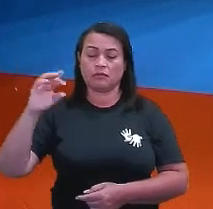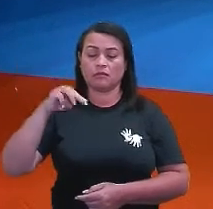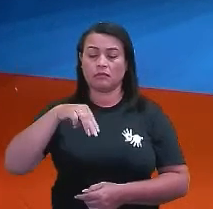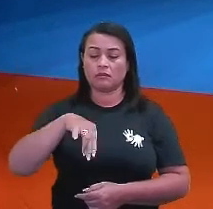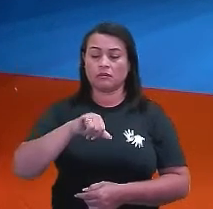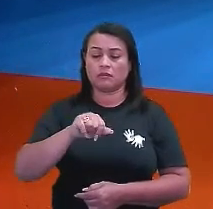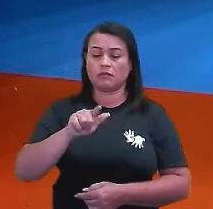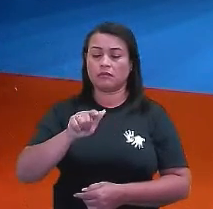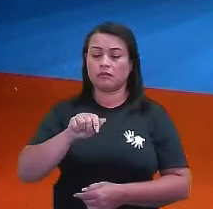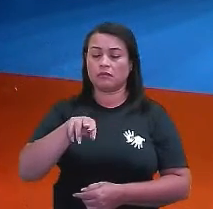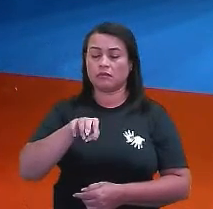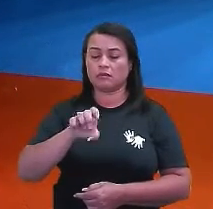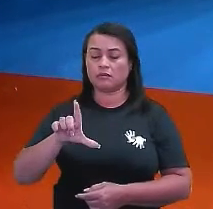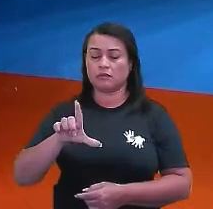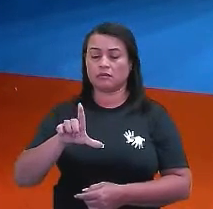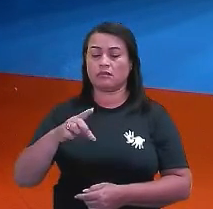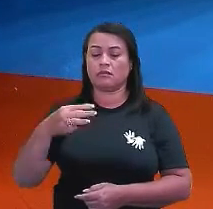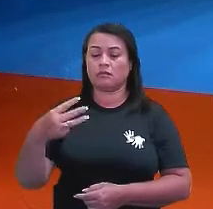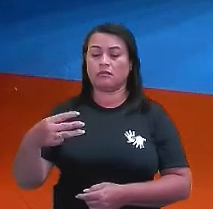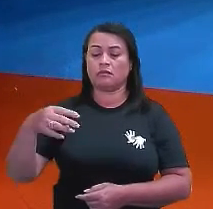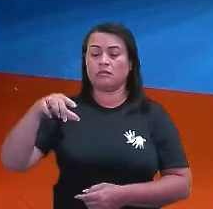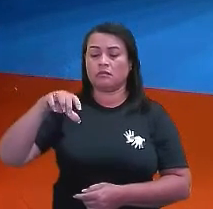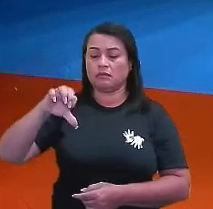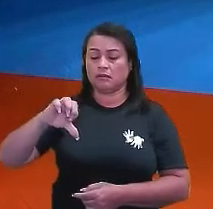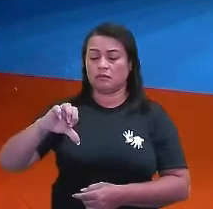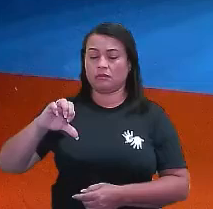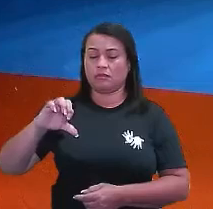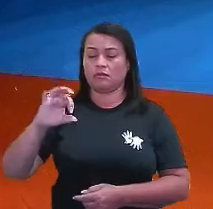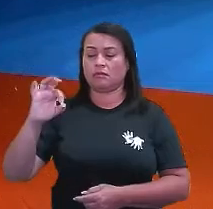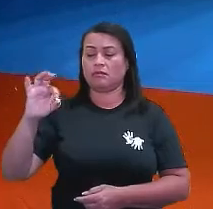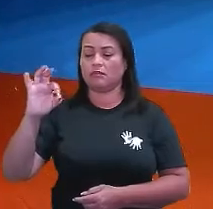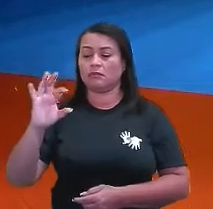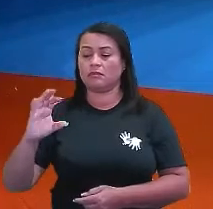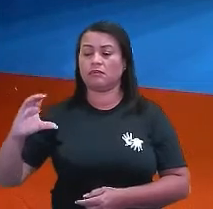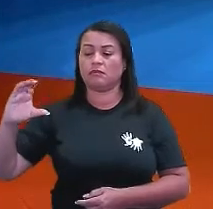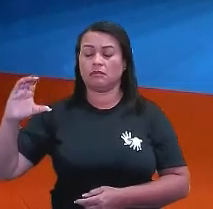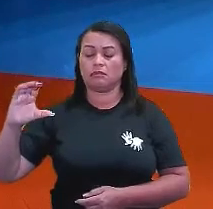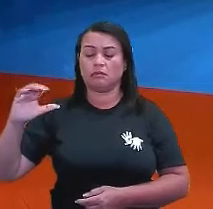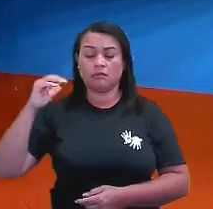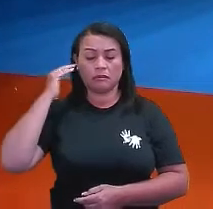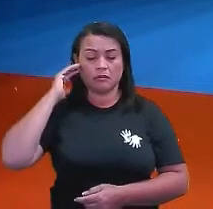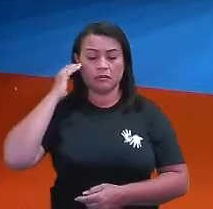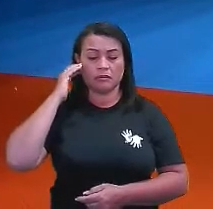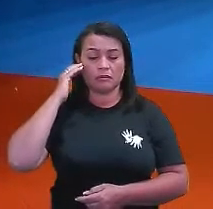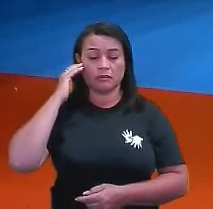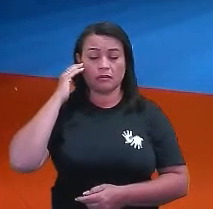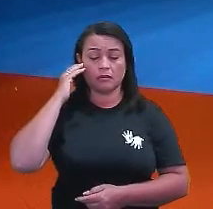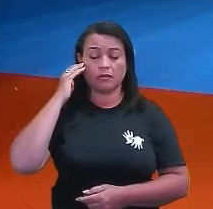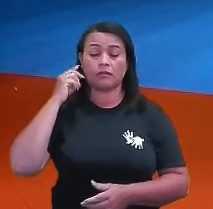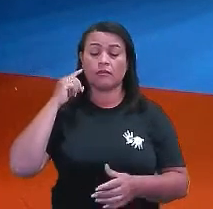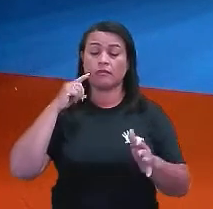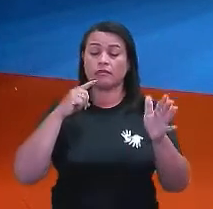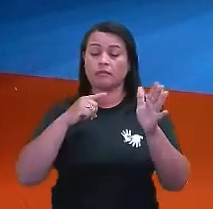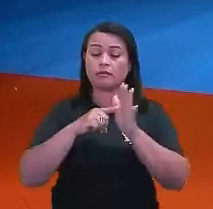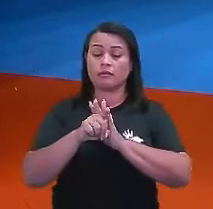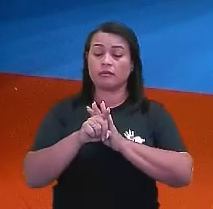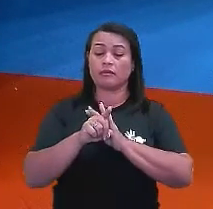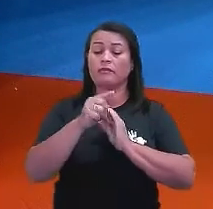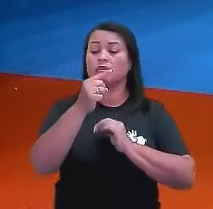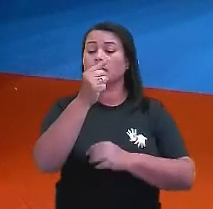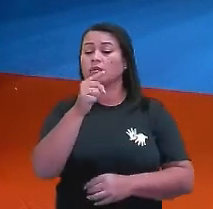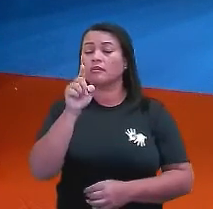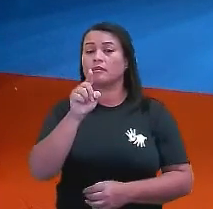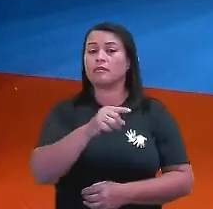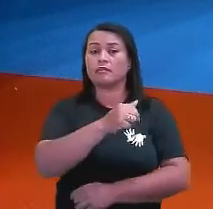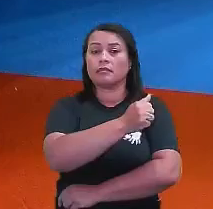E Miguel está com a temperatura de 39 graus Celsius, tá certo? A pergunta é, marque